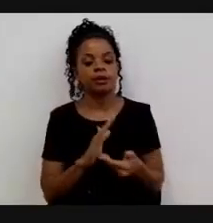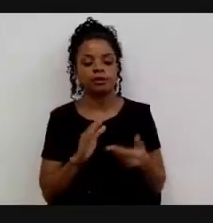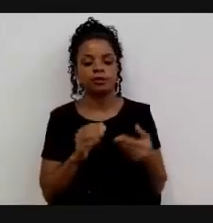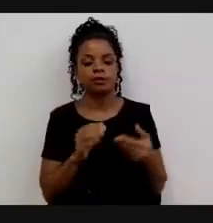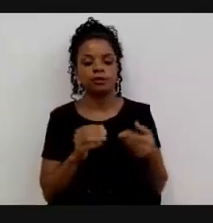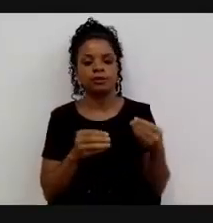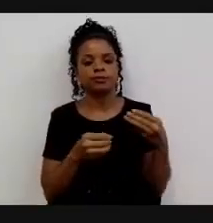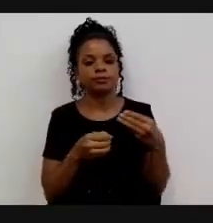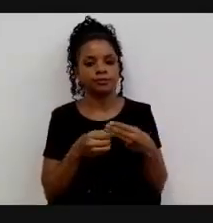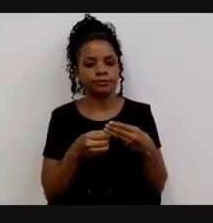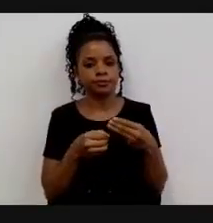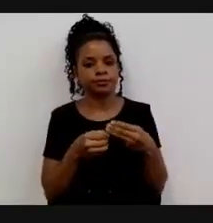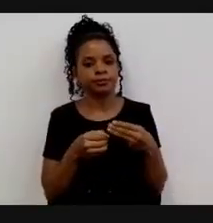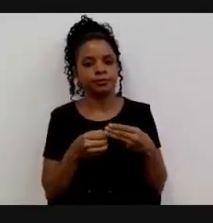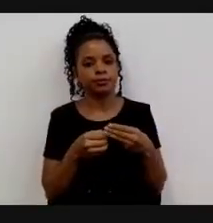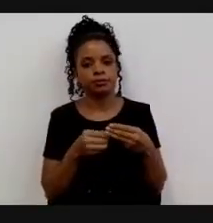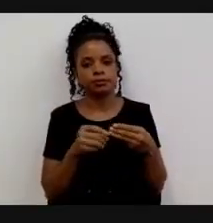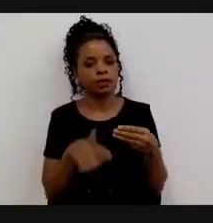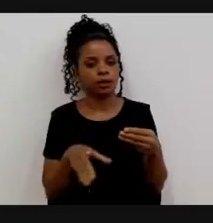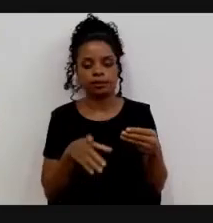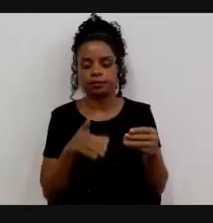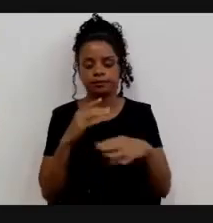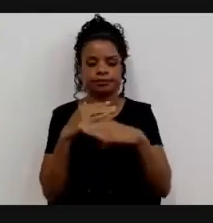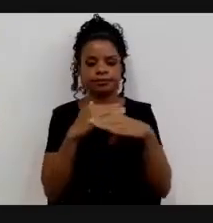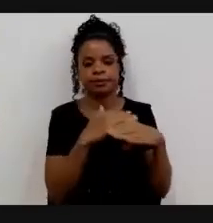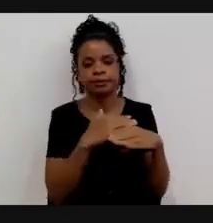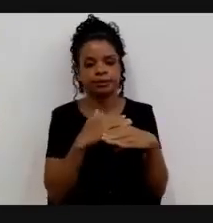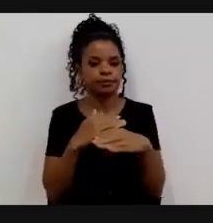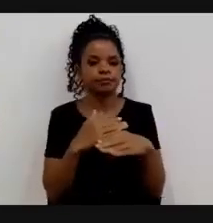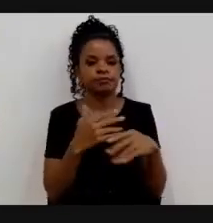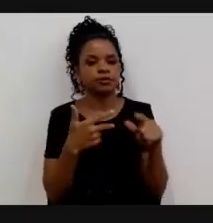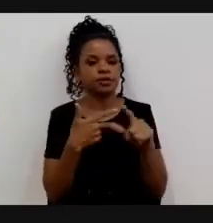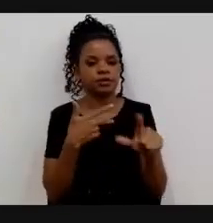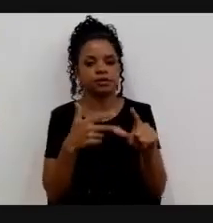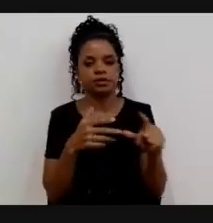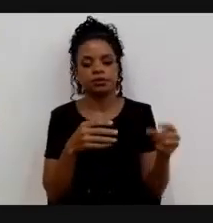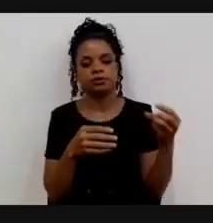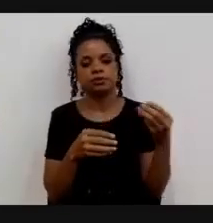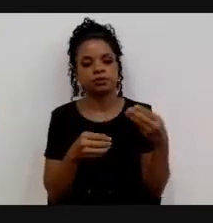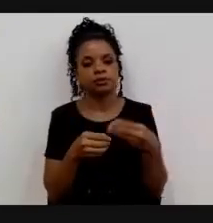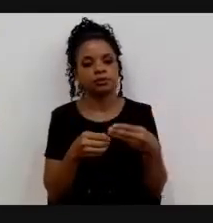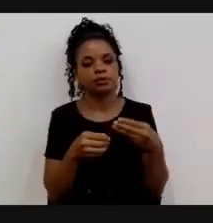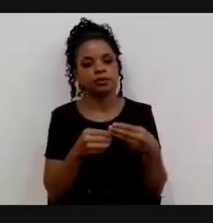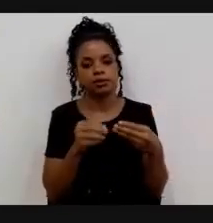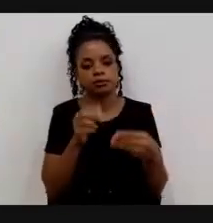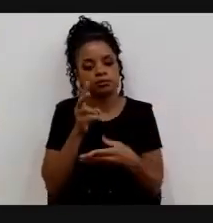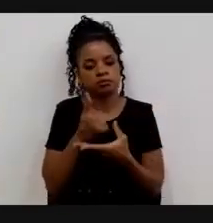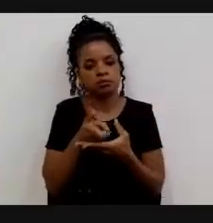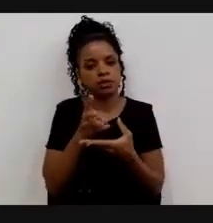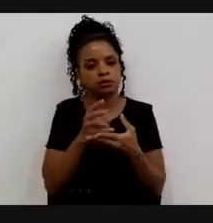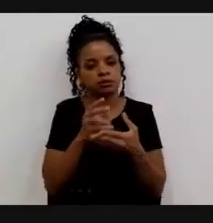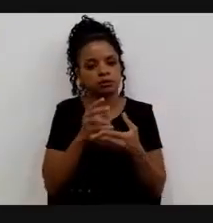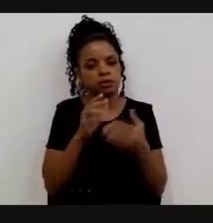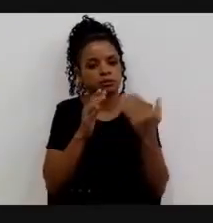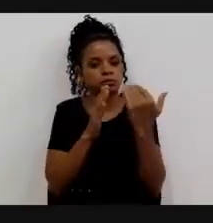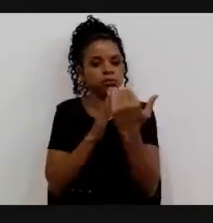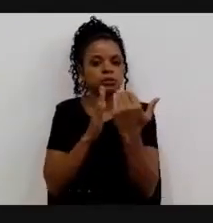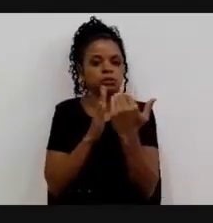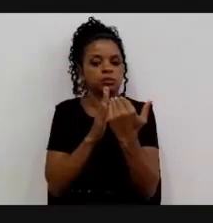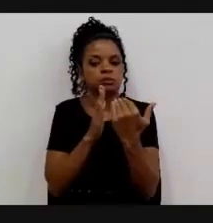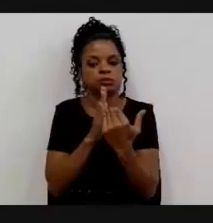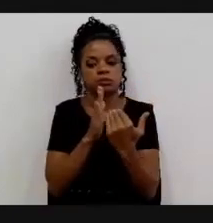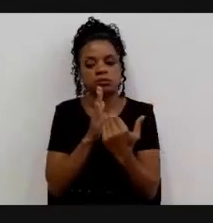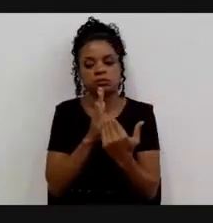municipais é um padrão, né? O legislativo municipal é um padrão, segue ali os mesmos ritos, segue ali...